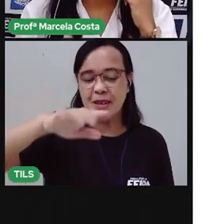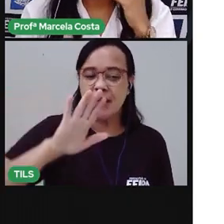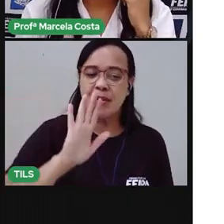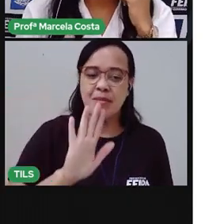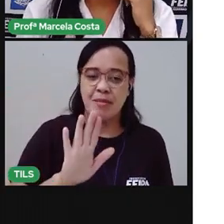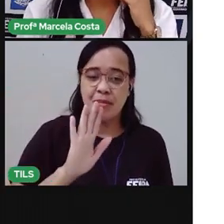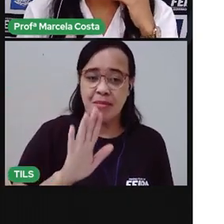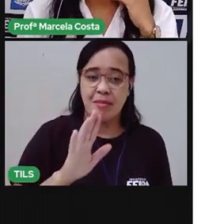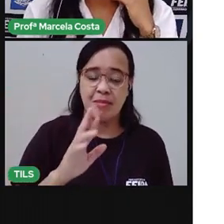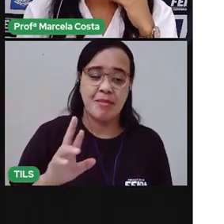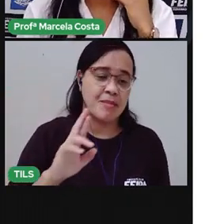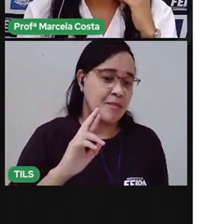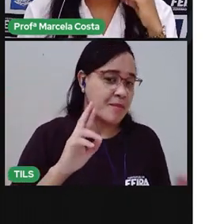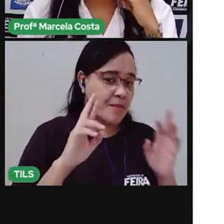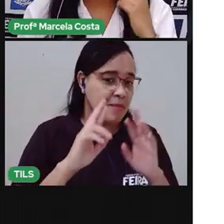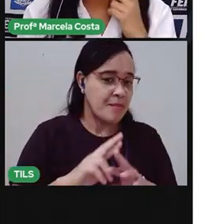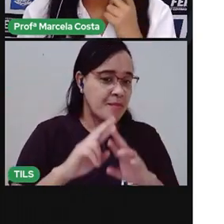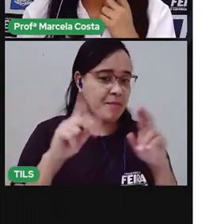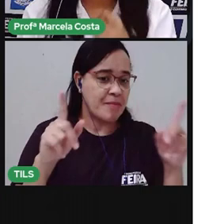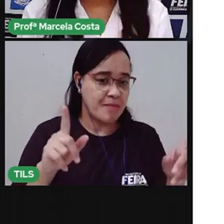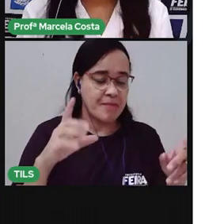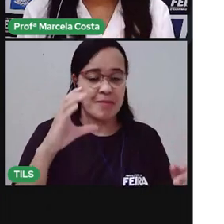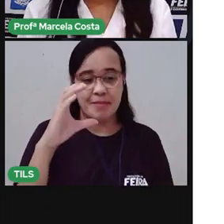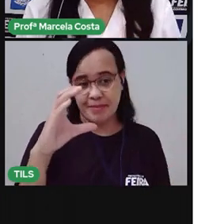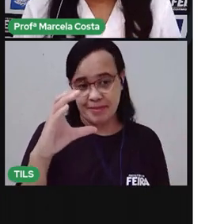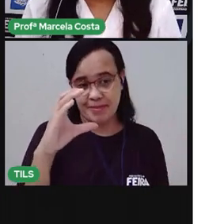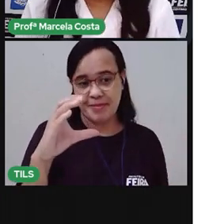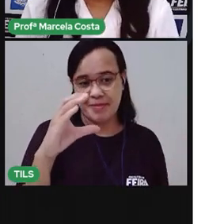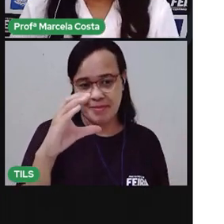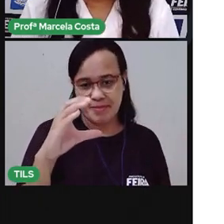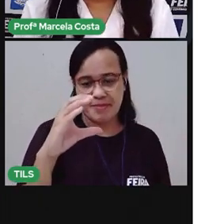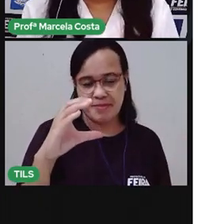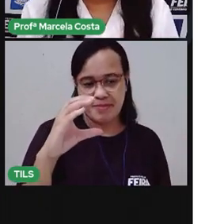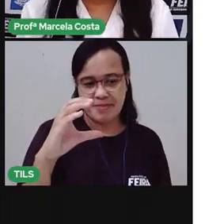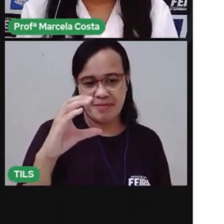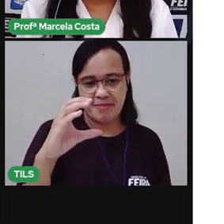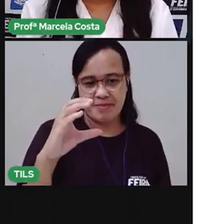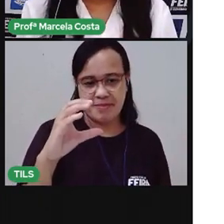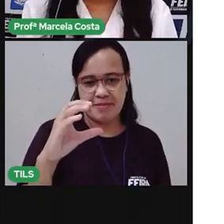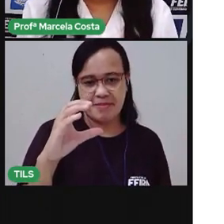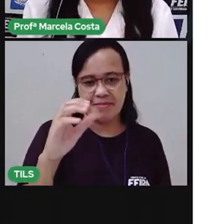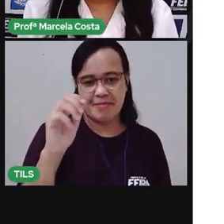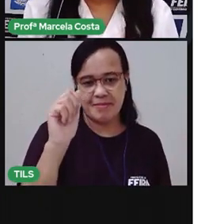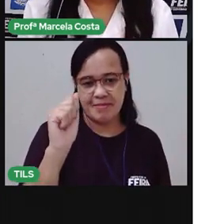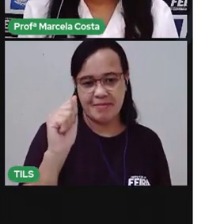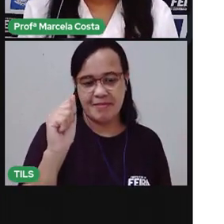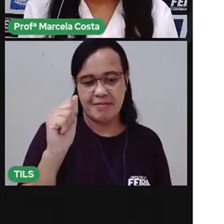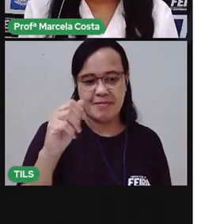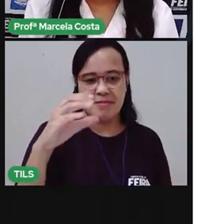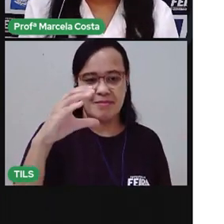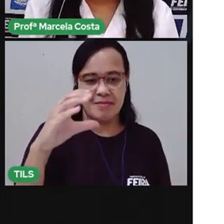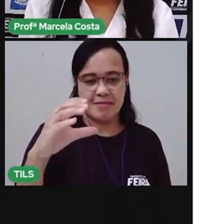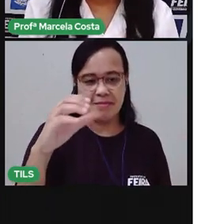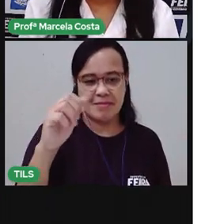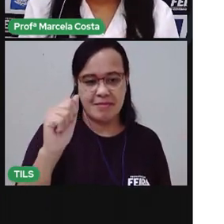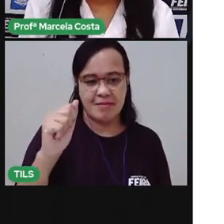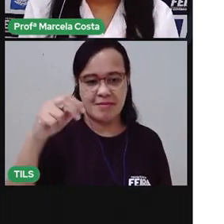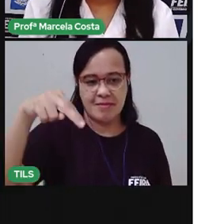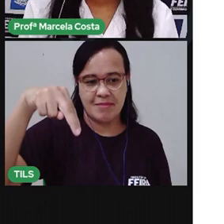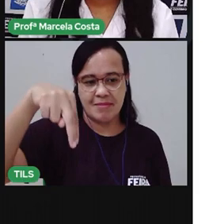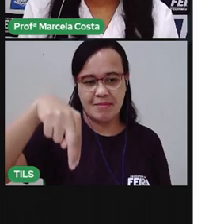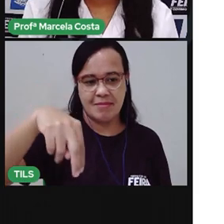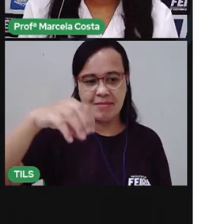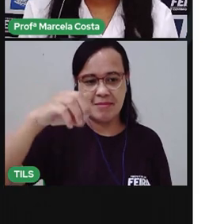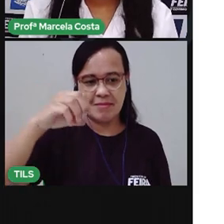a empresária escutar o que a gente escreve C e não a primeira letra da palavra canoa